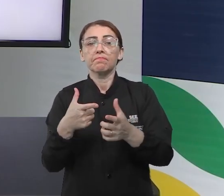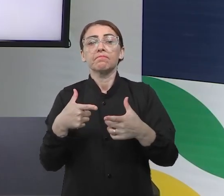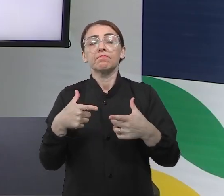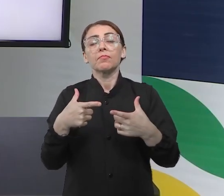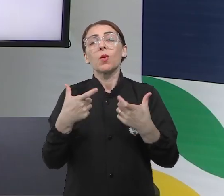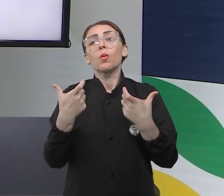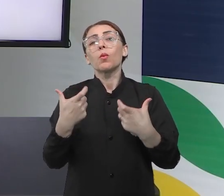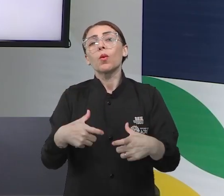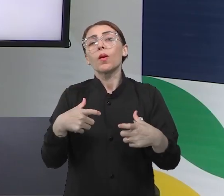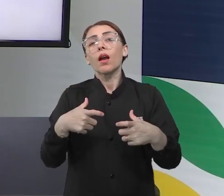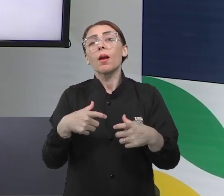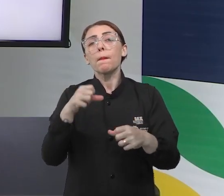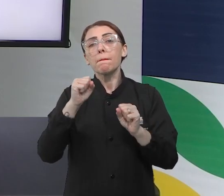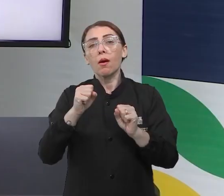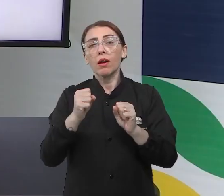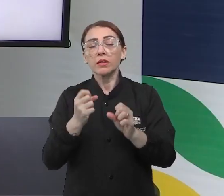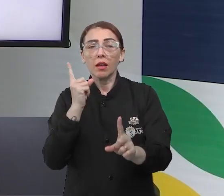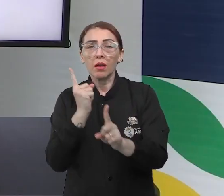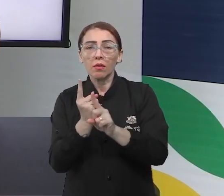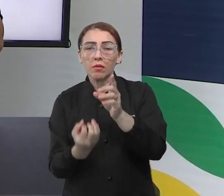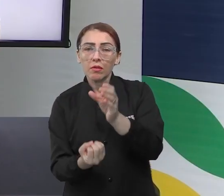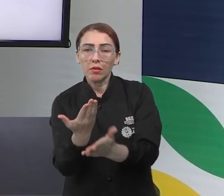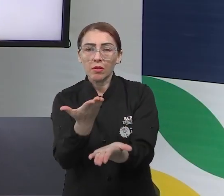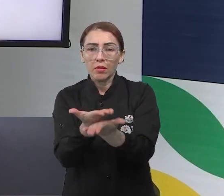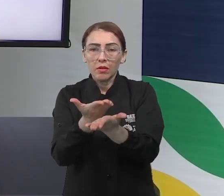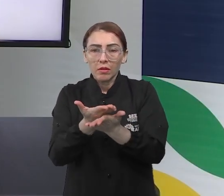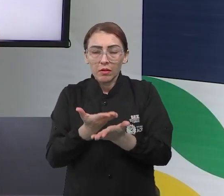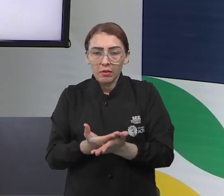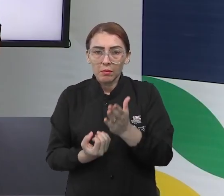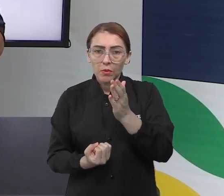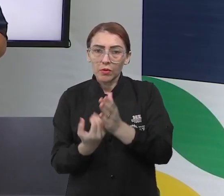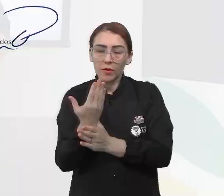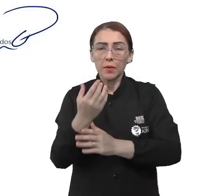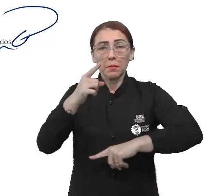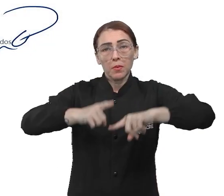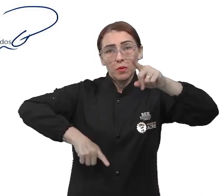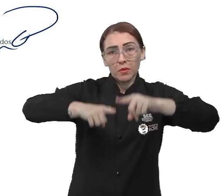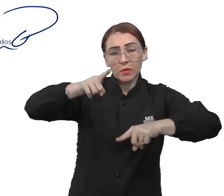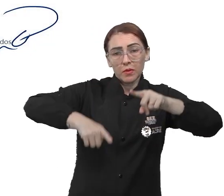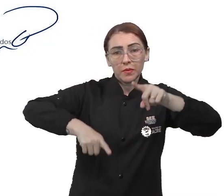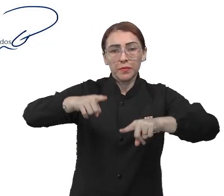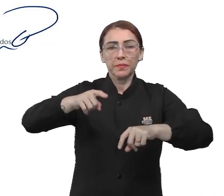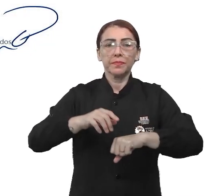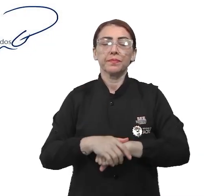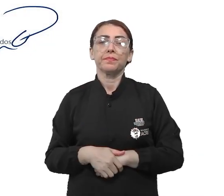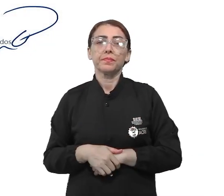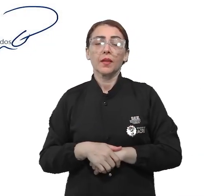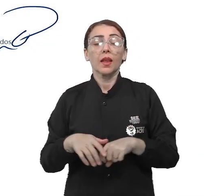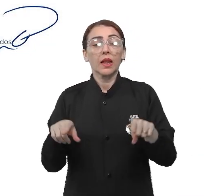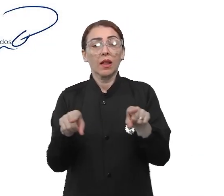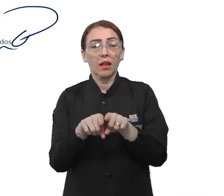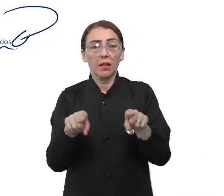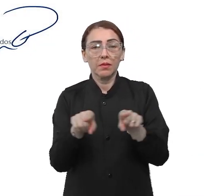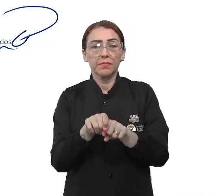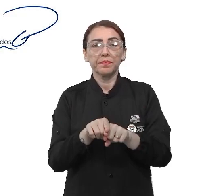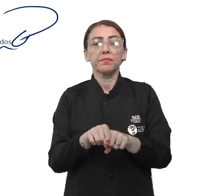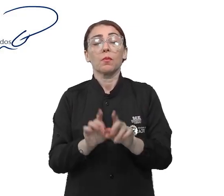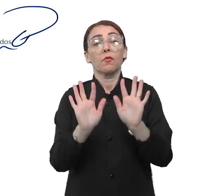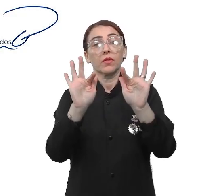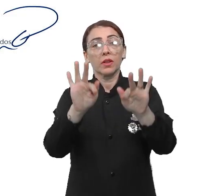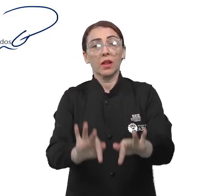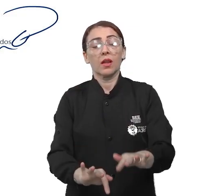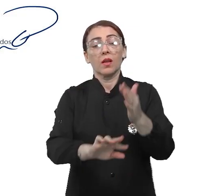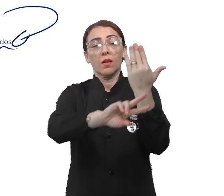retirar matérias-primas para suas indústrias, para produzir produtos. E aí, por